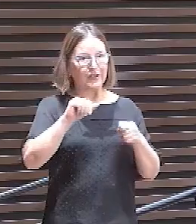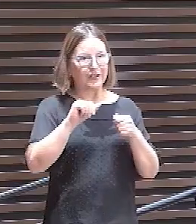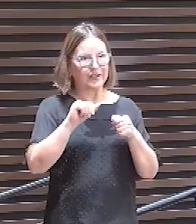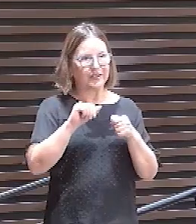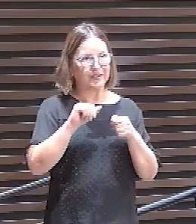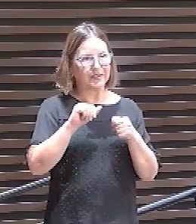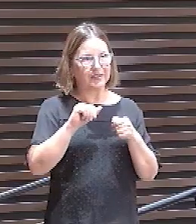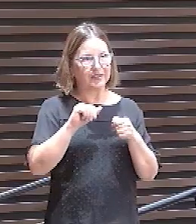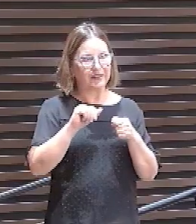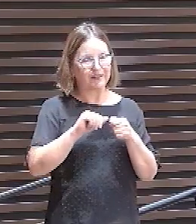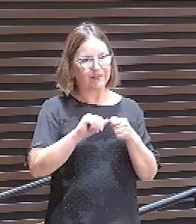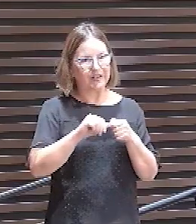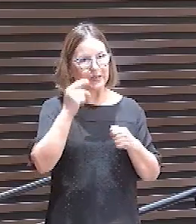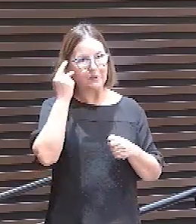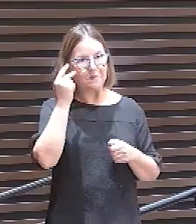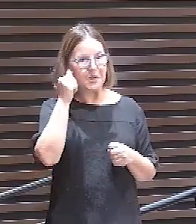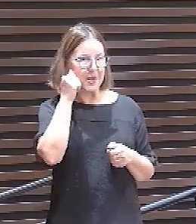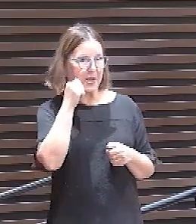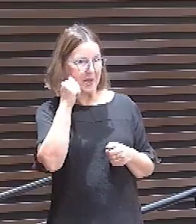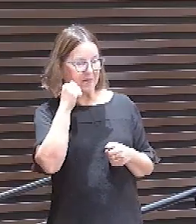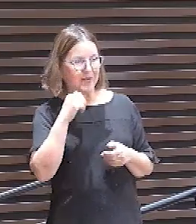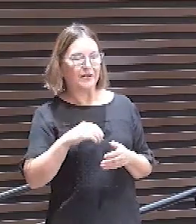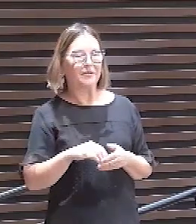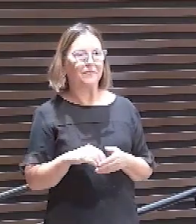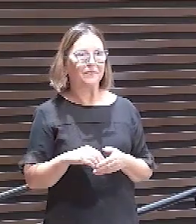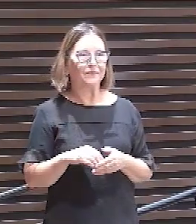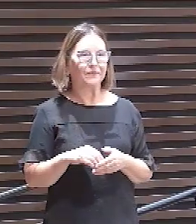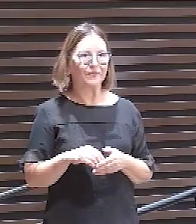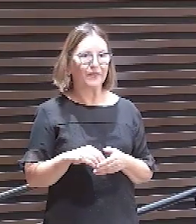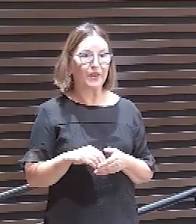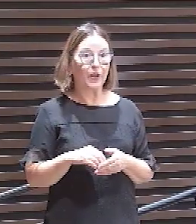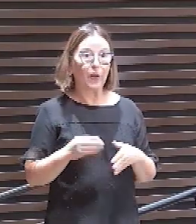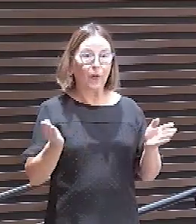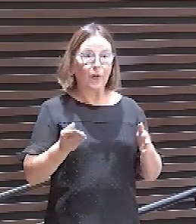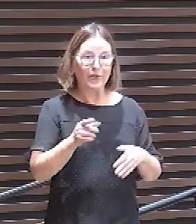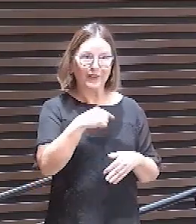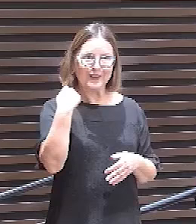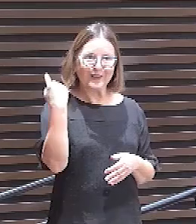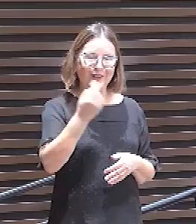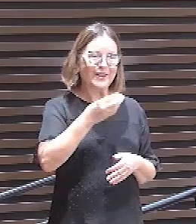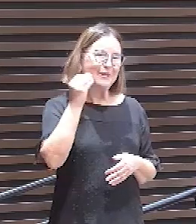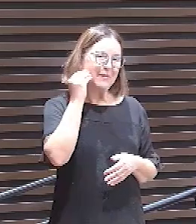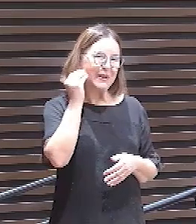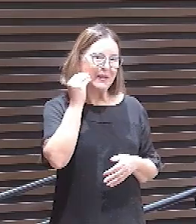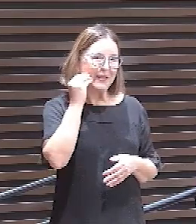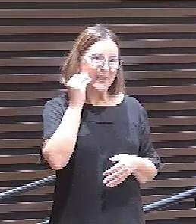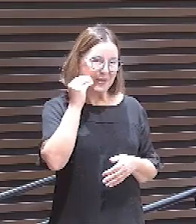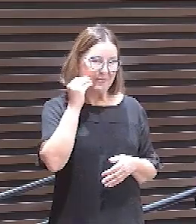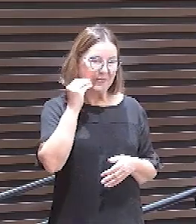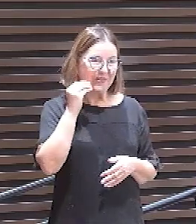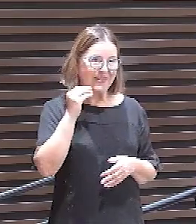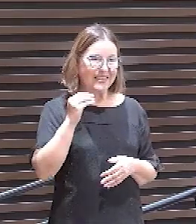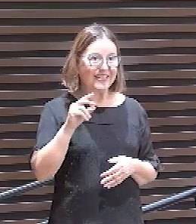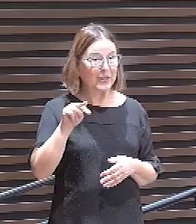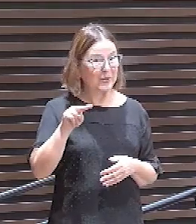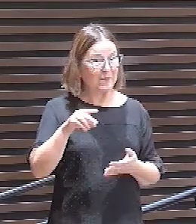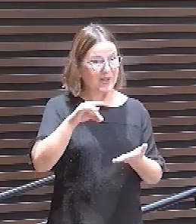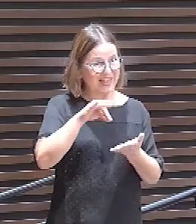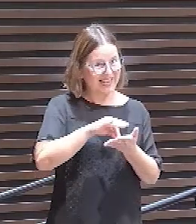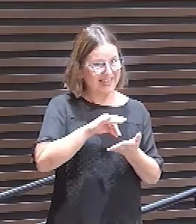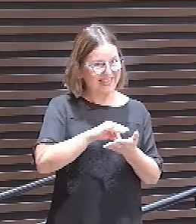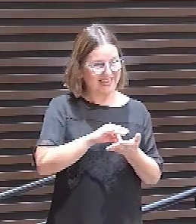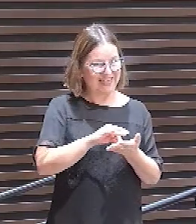nós experimentamos hoje como realidade. Ele viveu pela